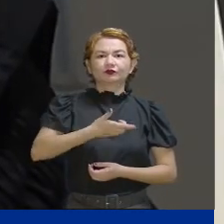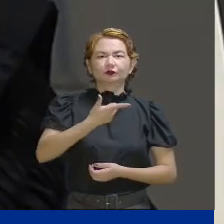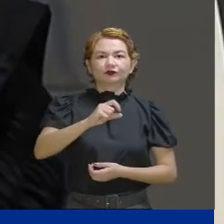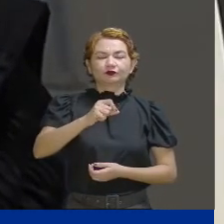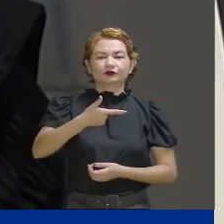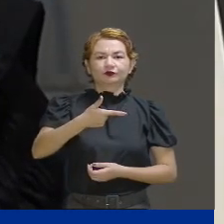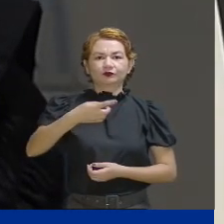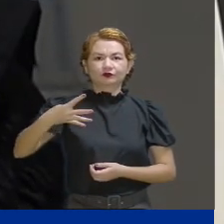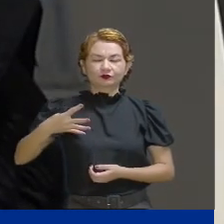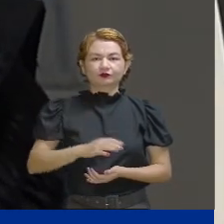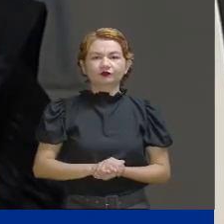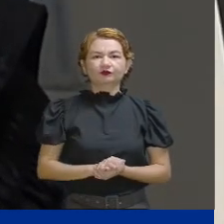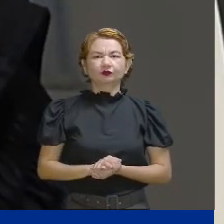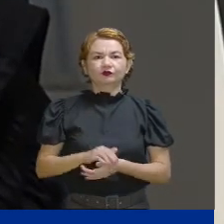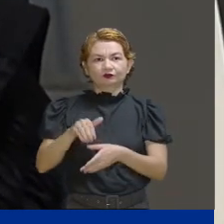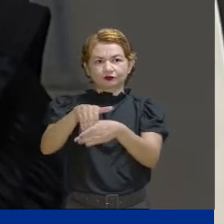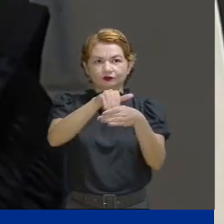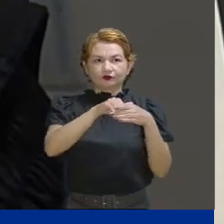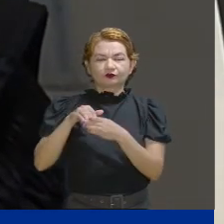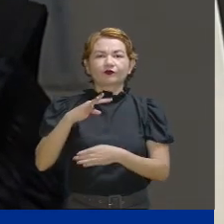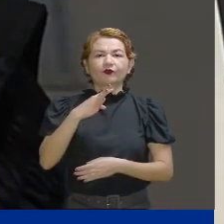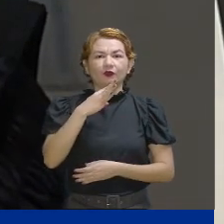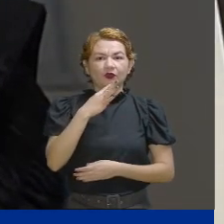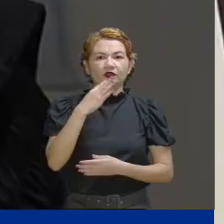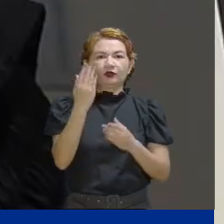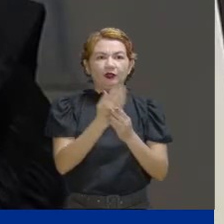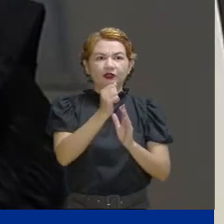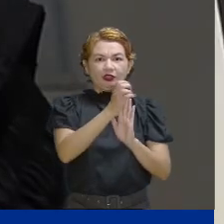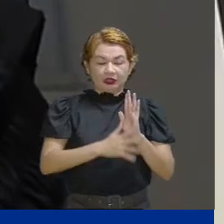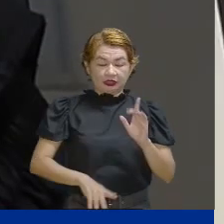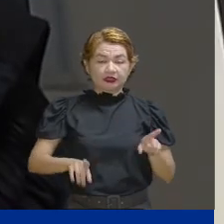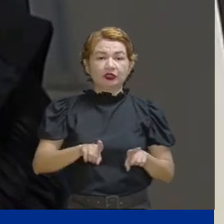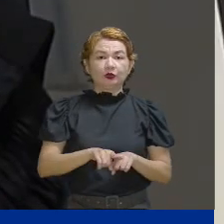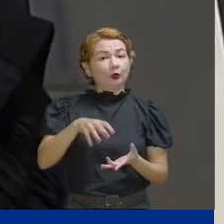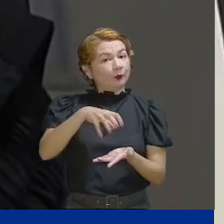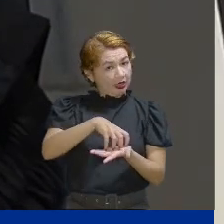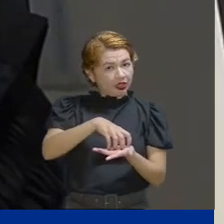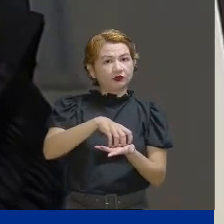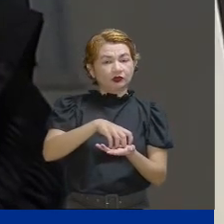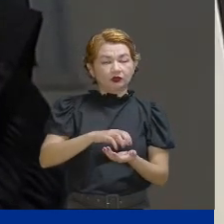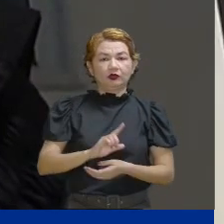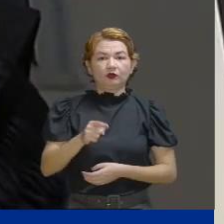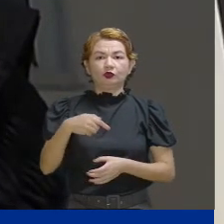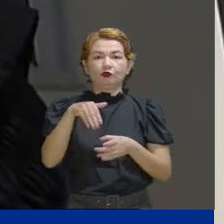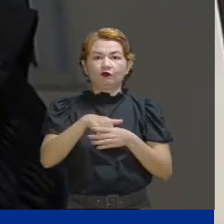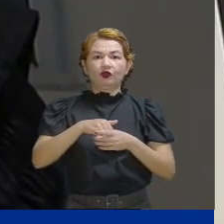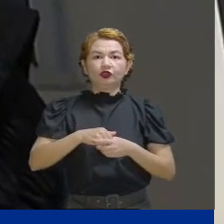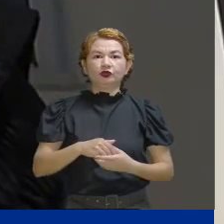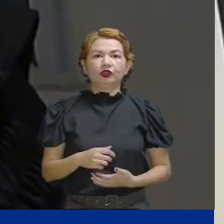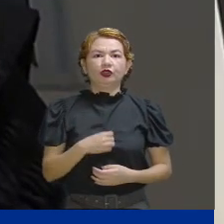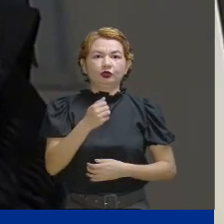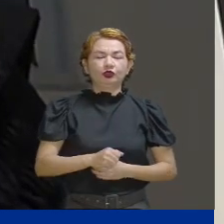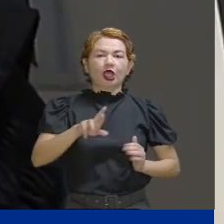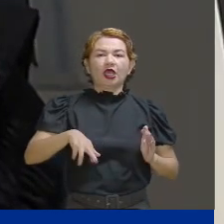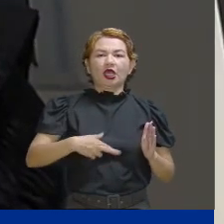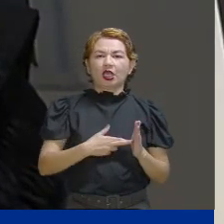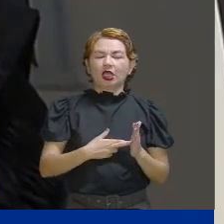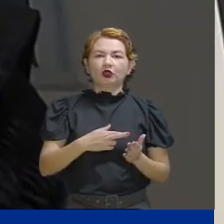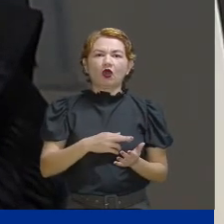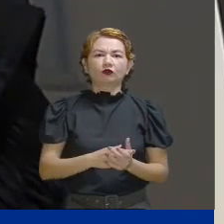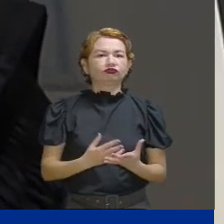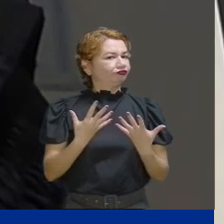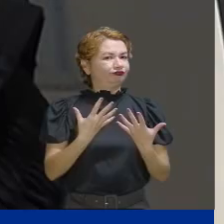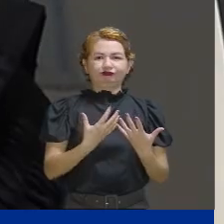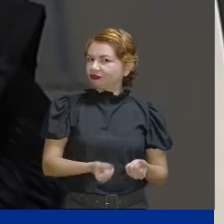de 2024, por unanimidade, conheceu o desembargo de declaração e, no mérito, após o voto do juiz relator pela